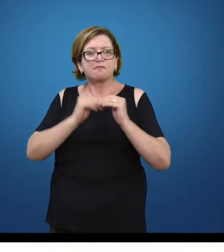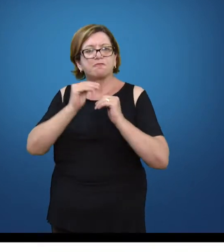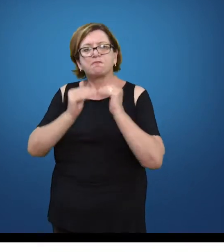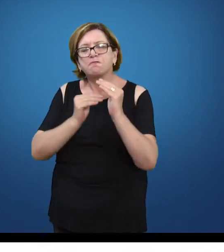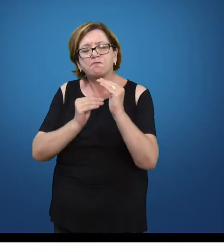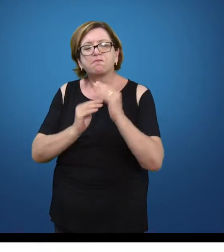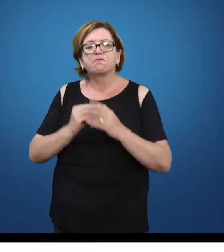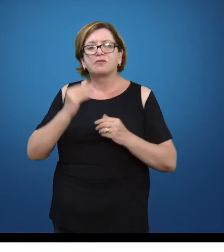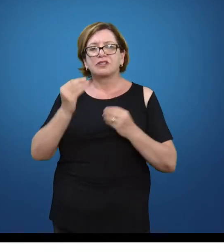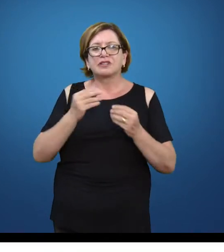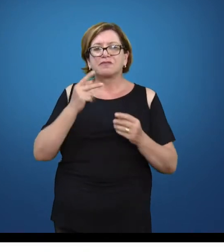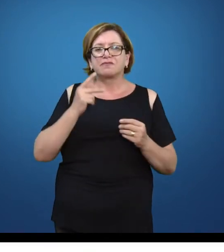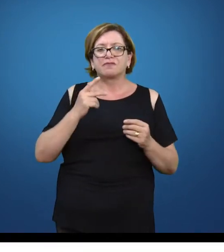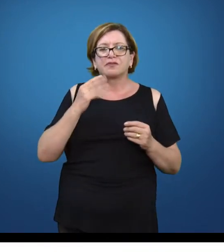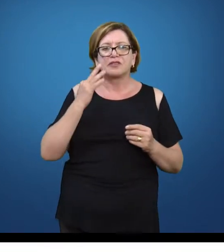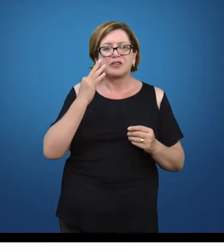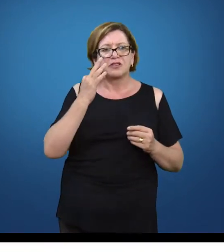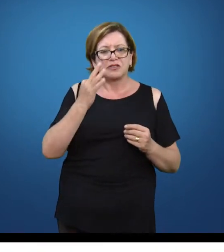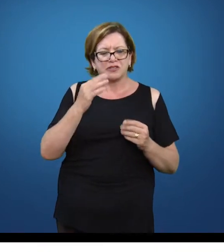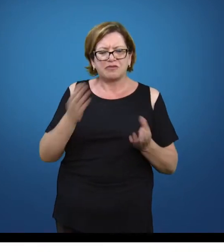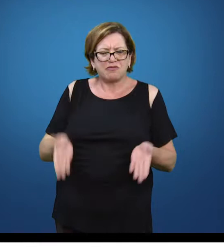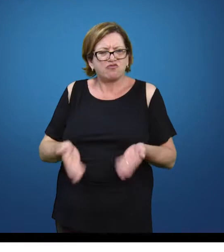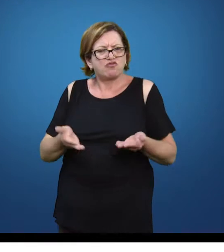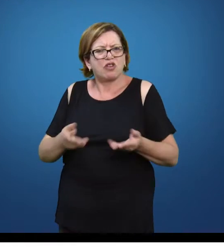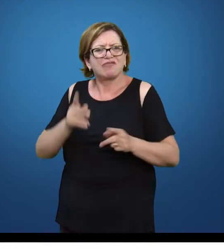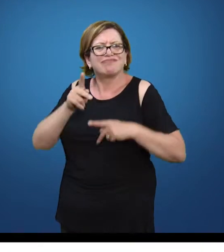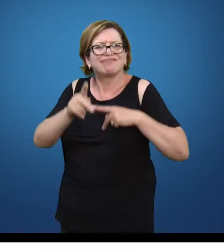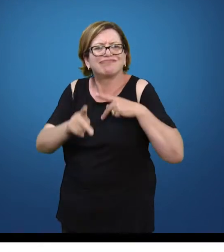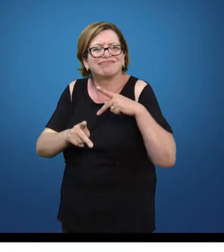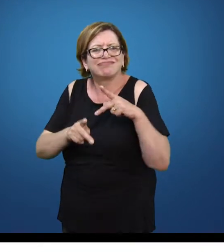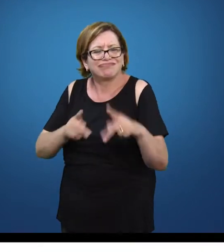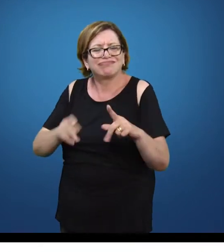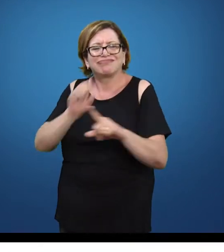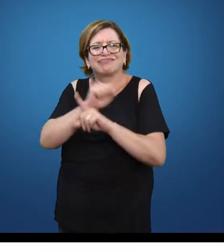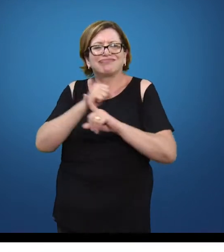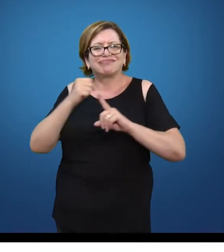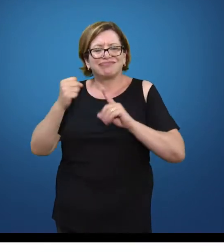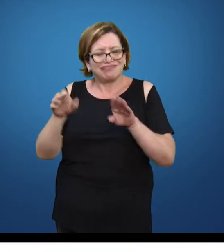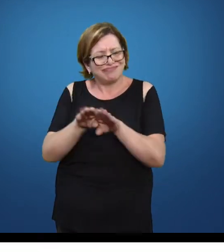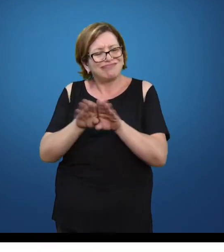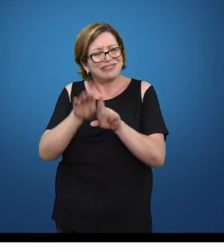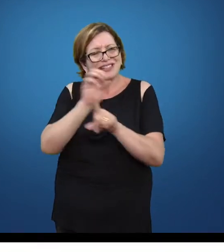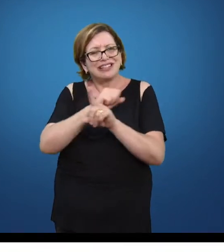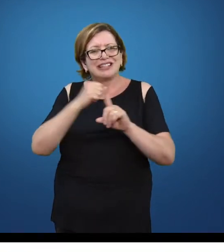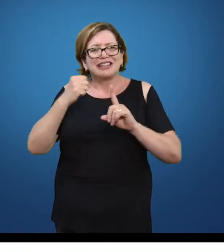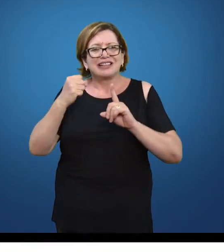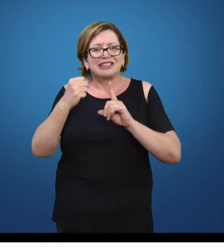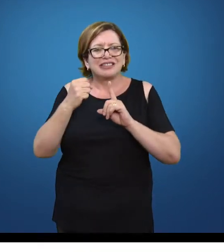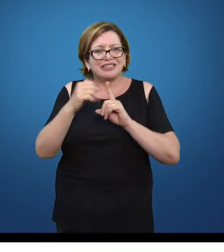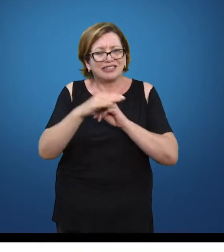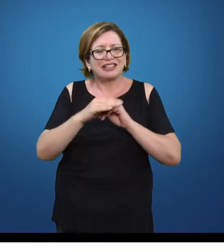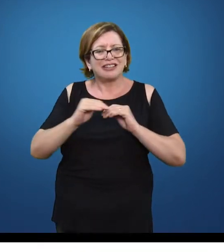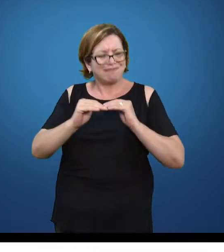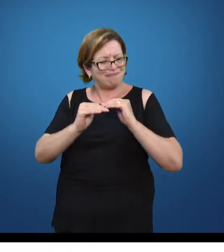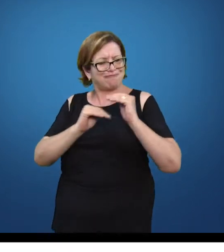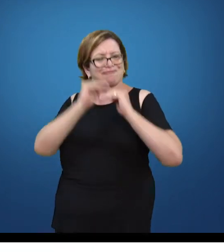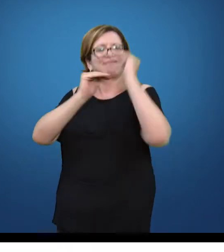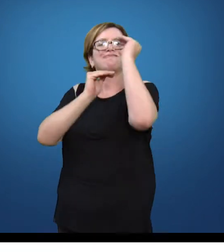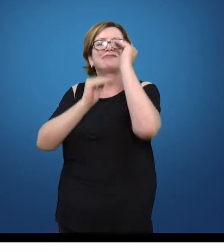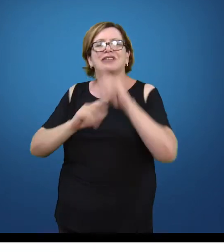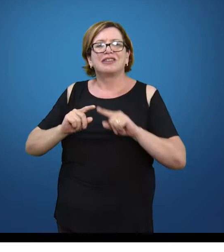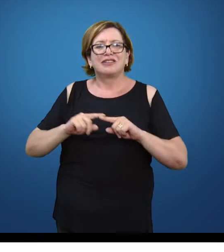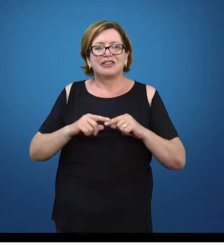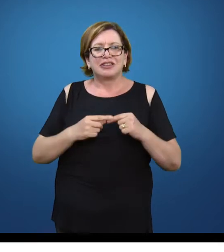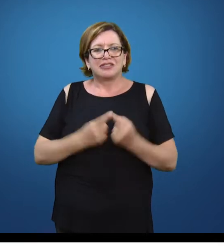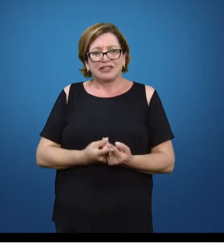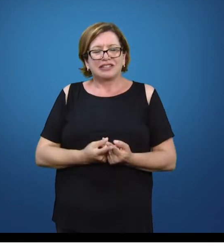desenvolvimento para que o seu povo, a sua sociedade, a sua cultura seja elevada. Mas